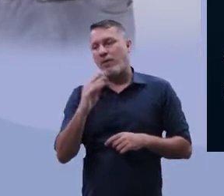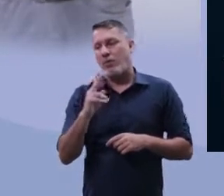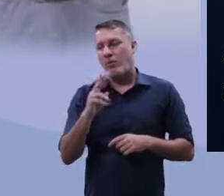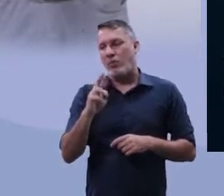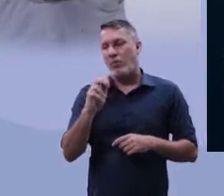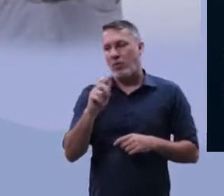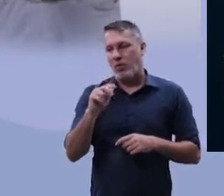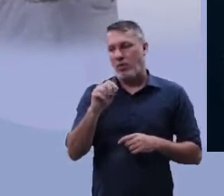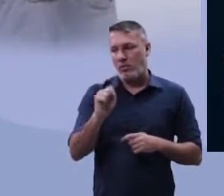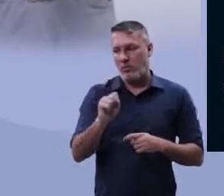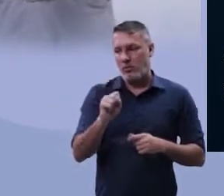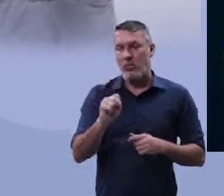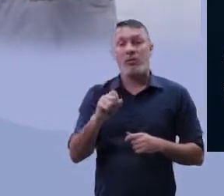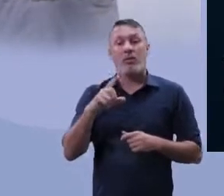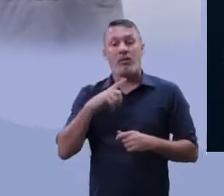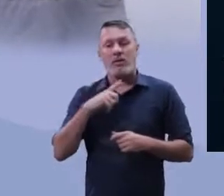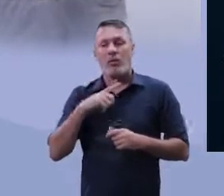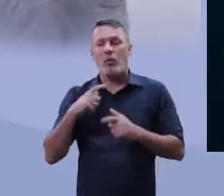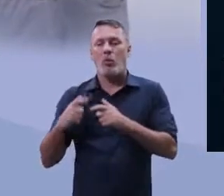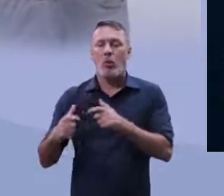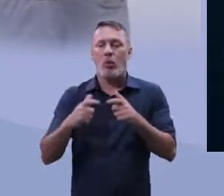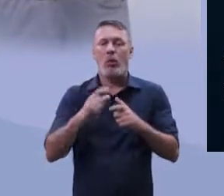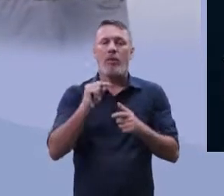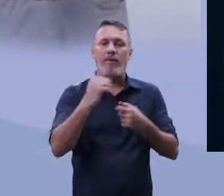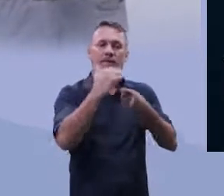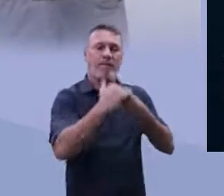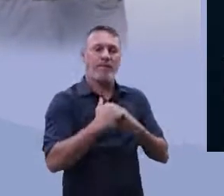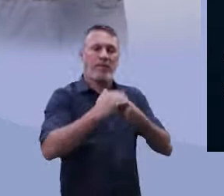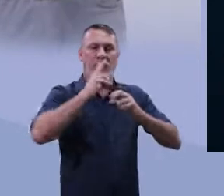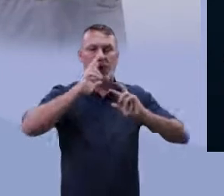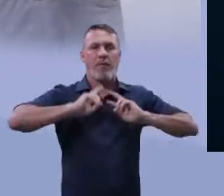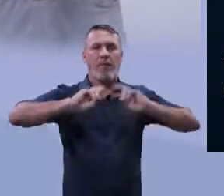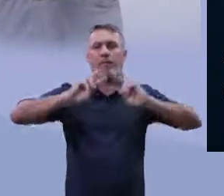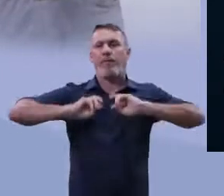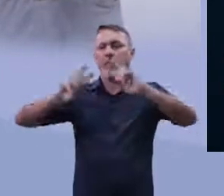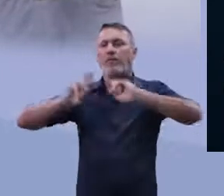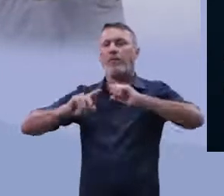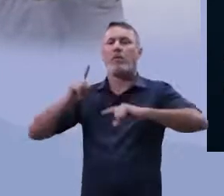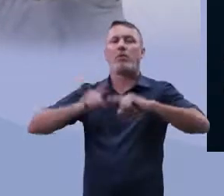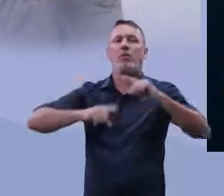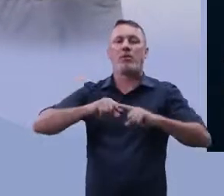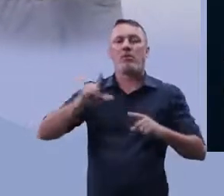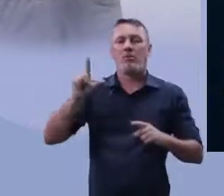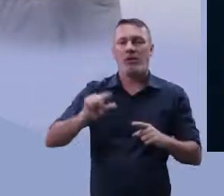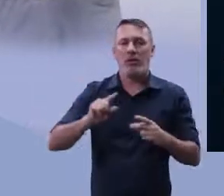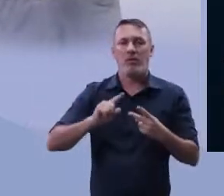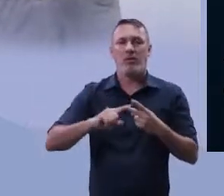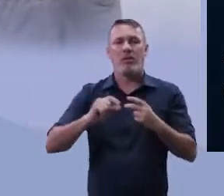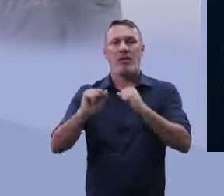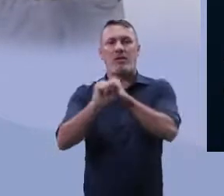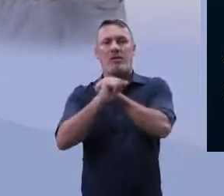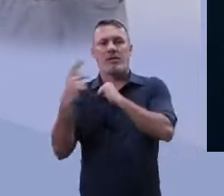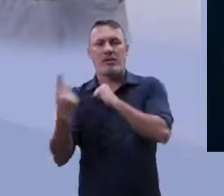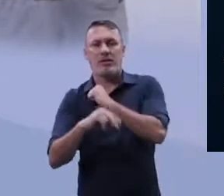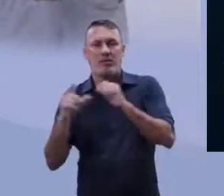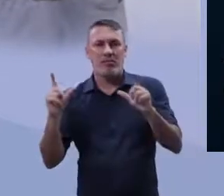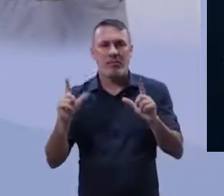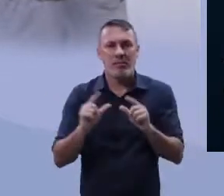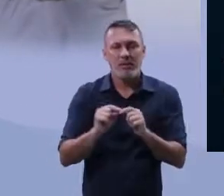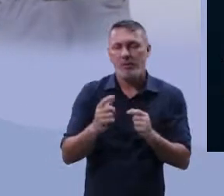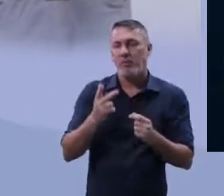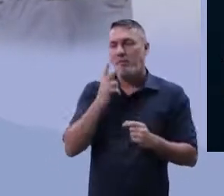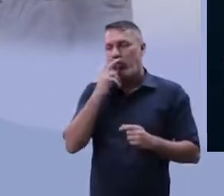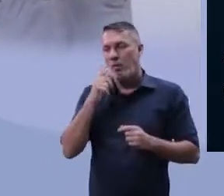metais preciosos, especiarias, escravos, entre outras. E aí, né, você tinha, entre aspas, né, uma DIT,